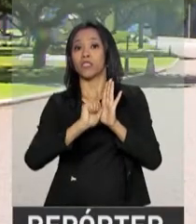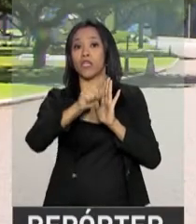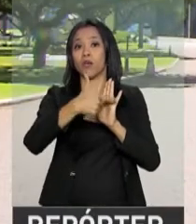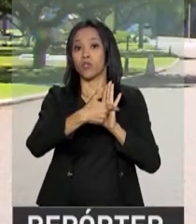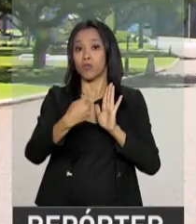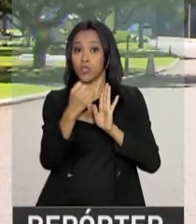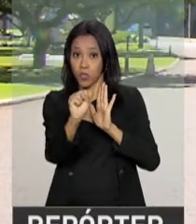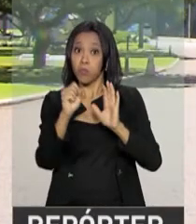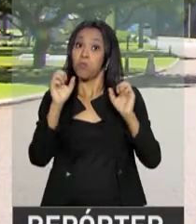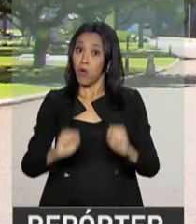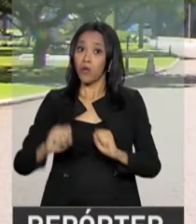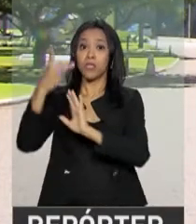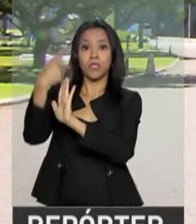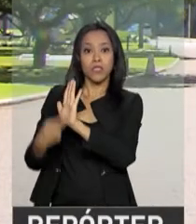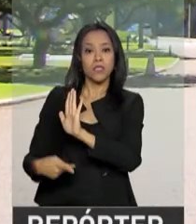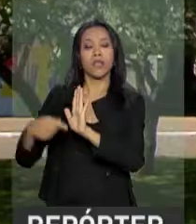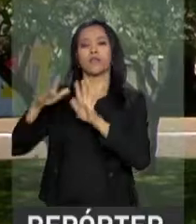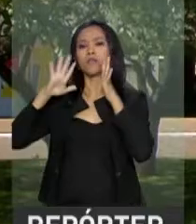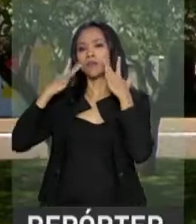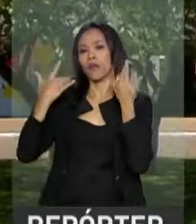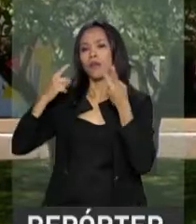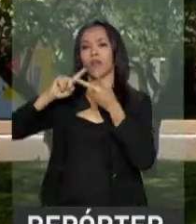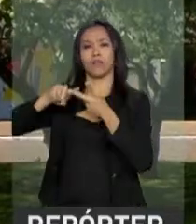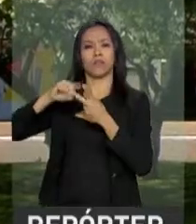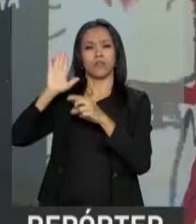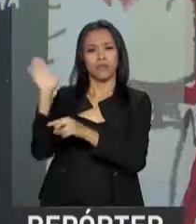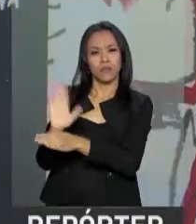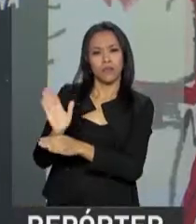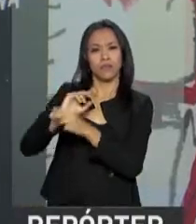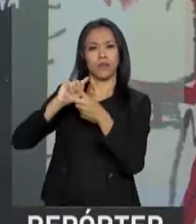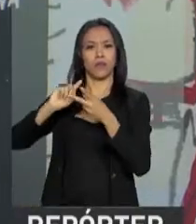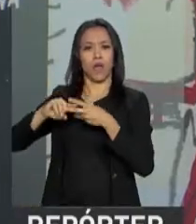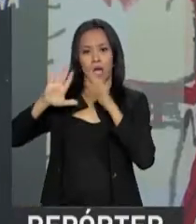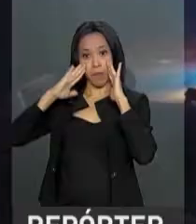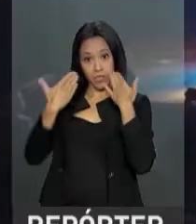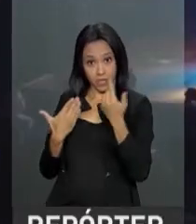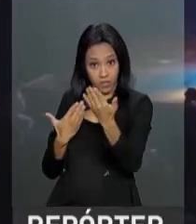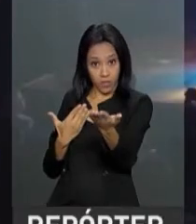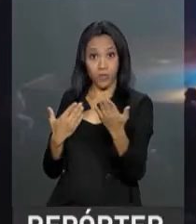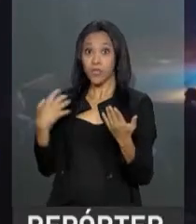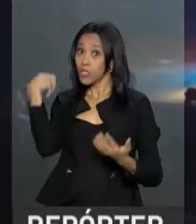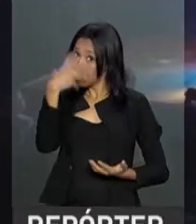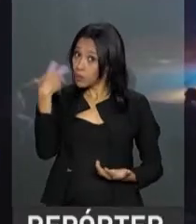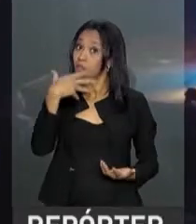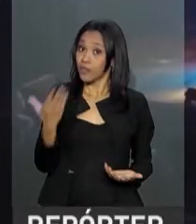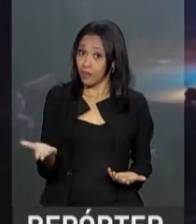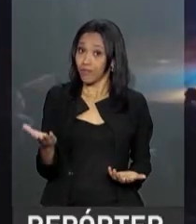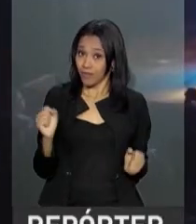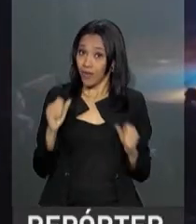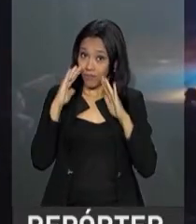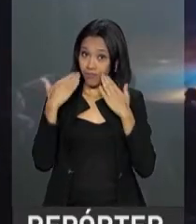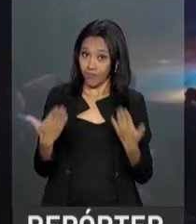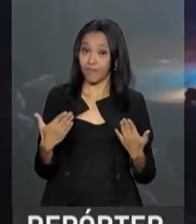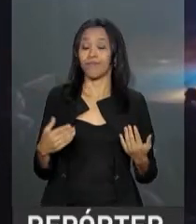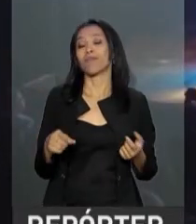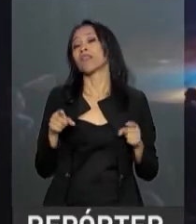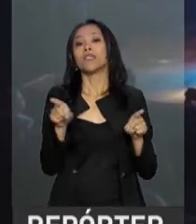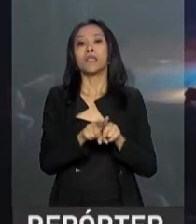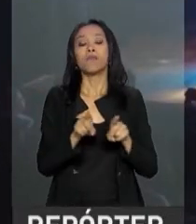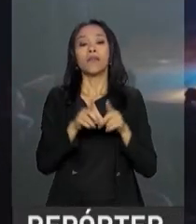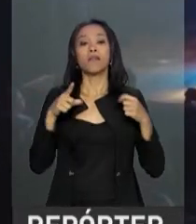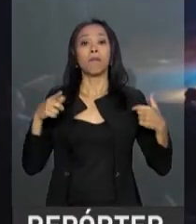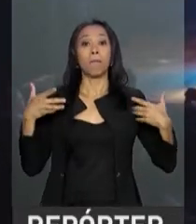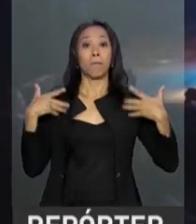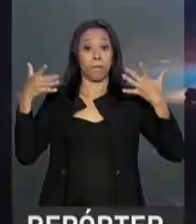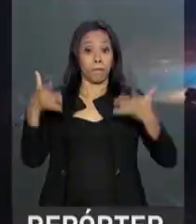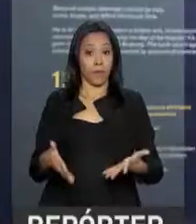ser inscritos projetos de artes cênicas, cinema, exposições e música. Além de fazer parte da programação